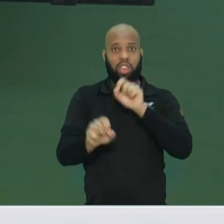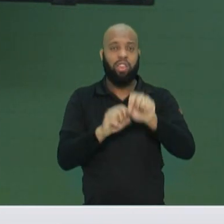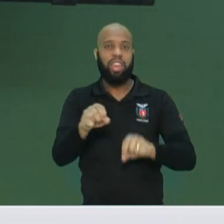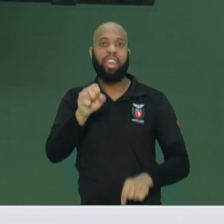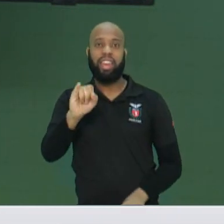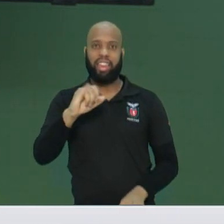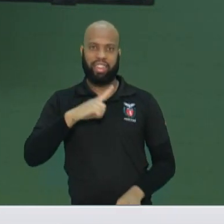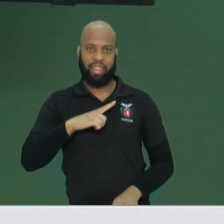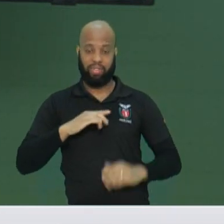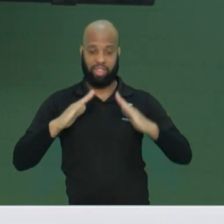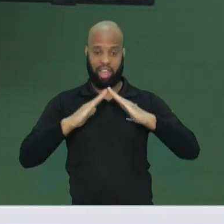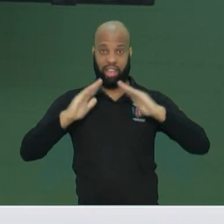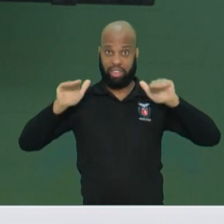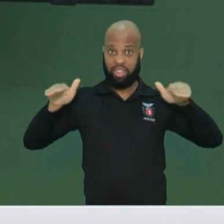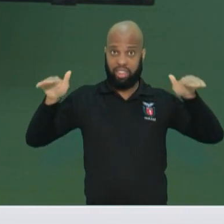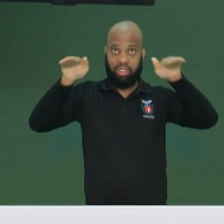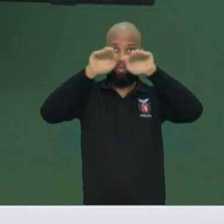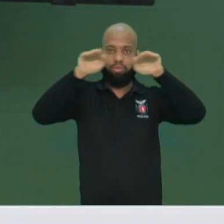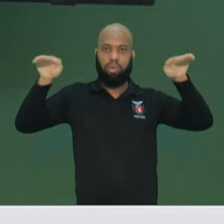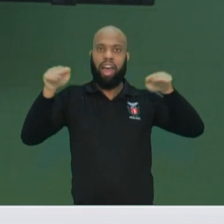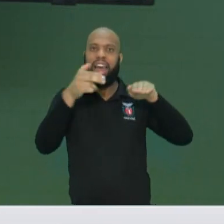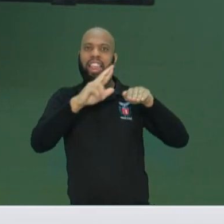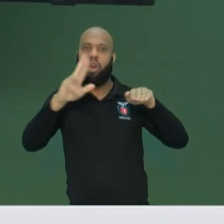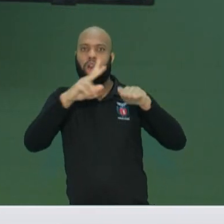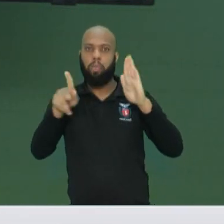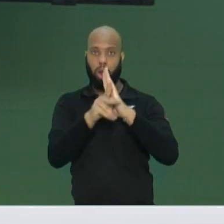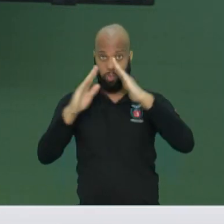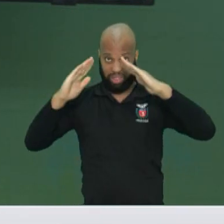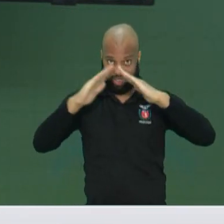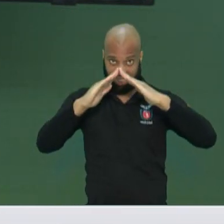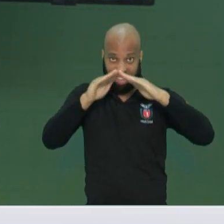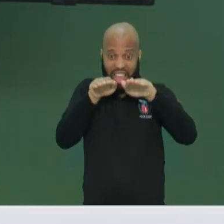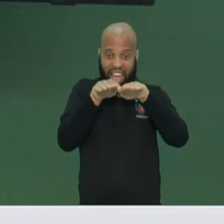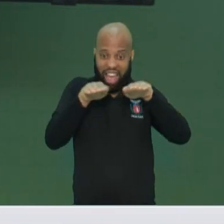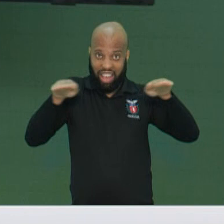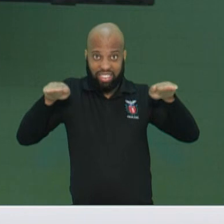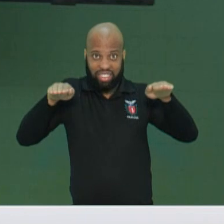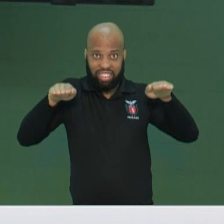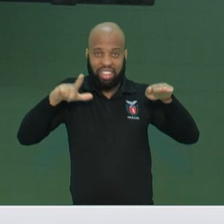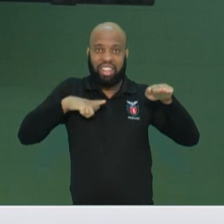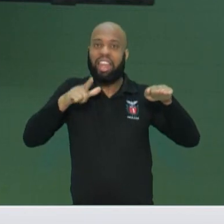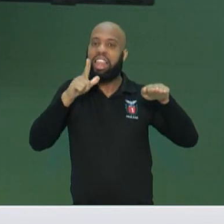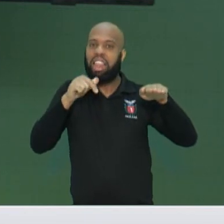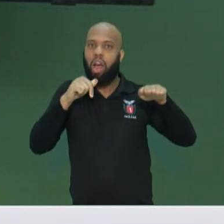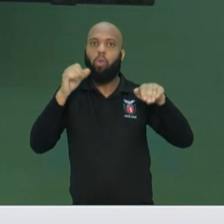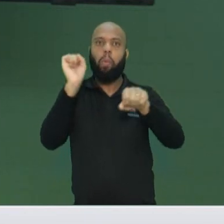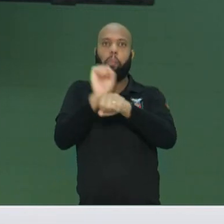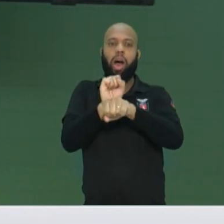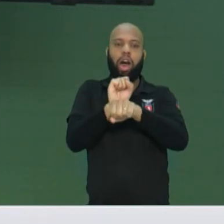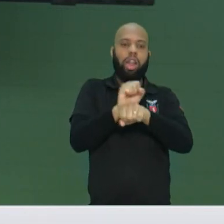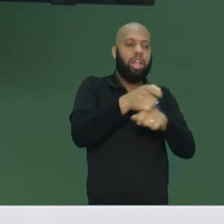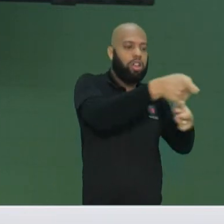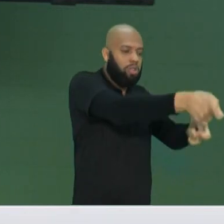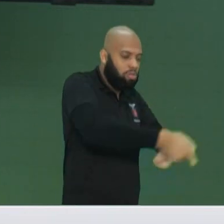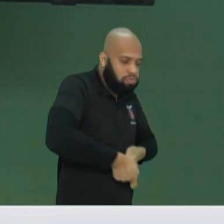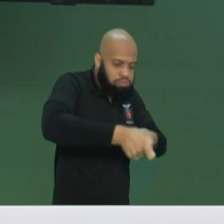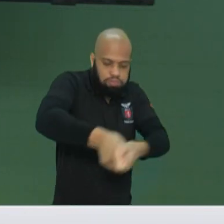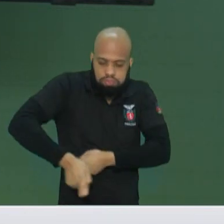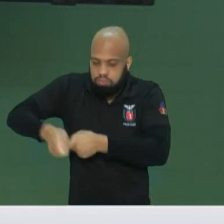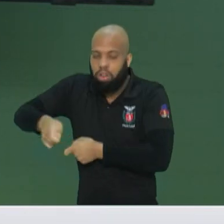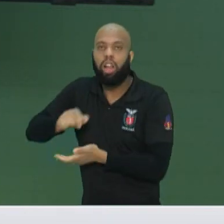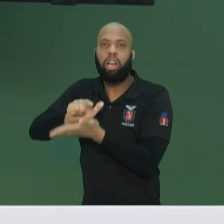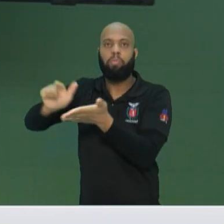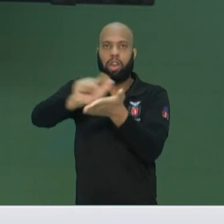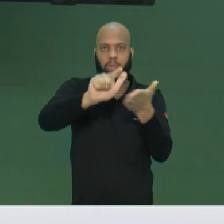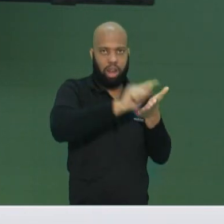Se a sua casa tem laje e não tem o telhado, a água fica parada lá. Então, passa um rodo lá, uma vassoura tirando depois de